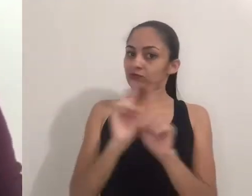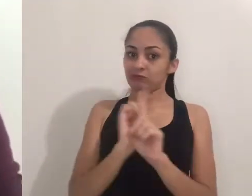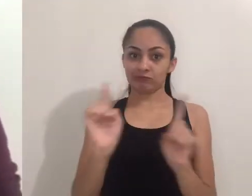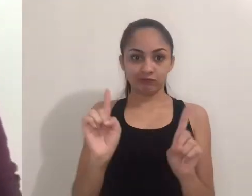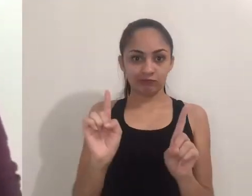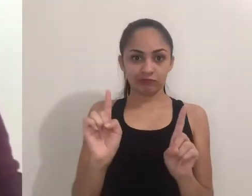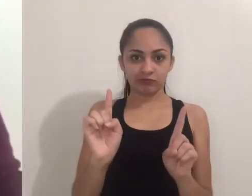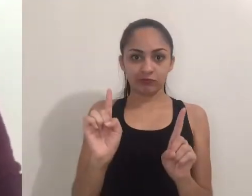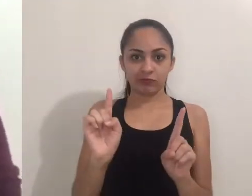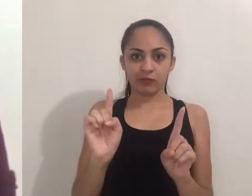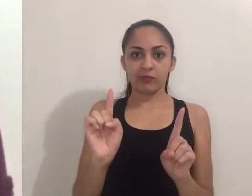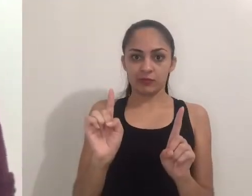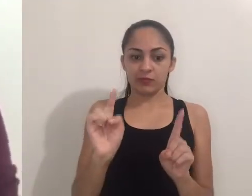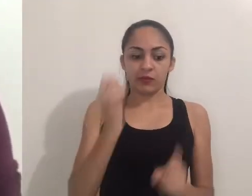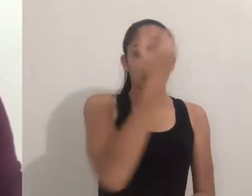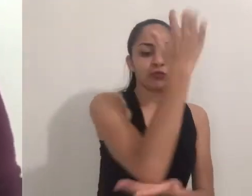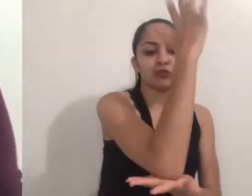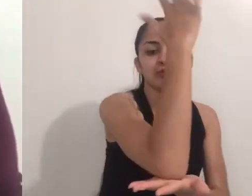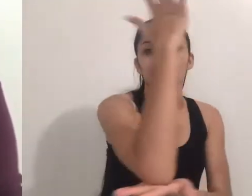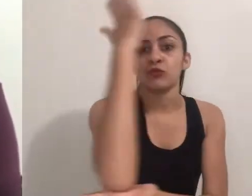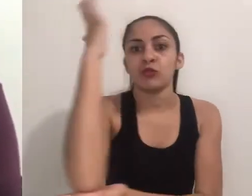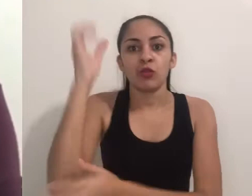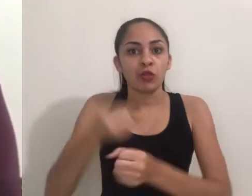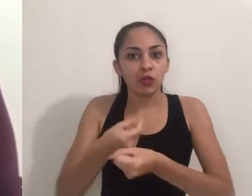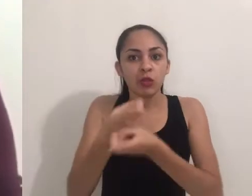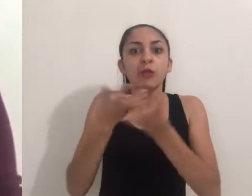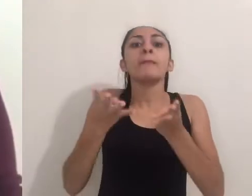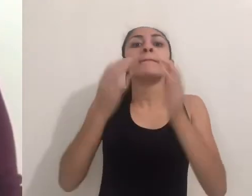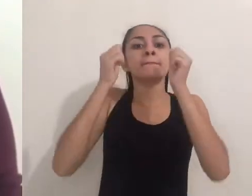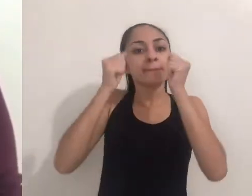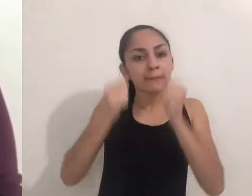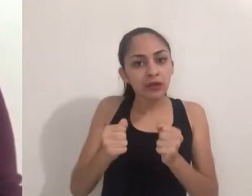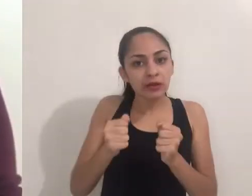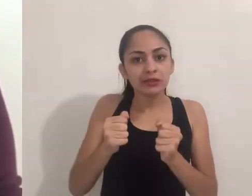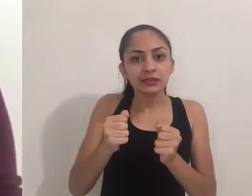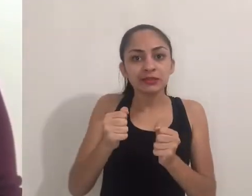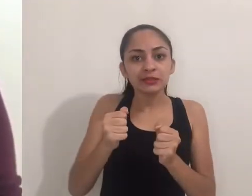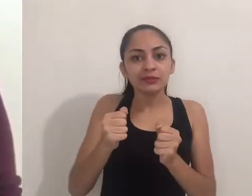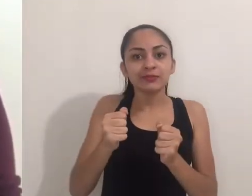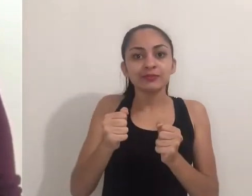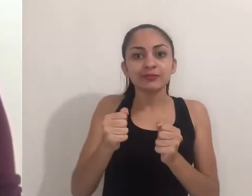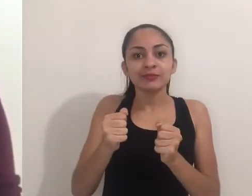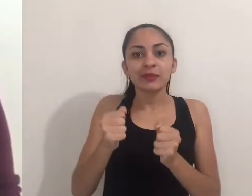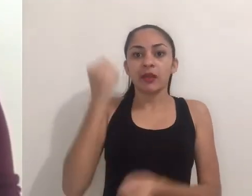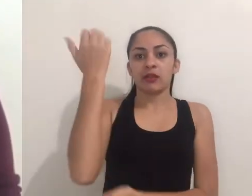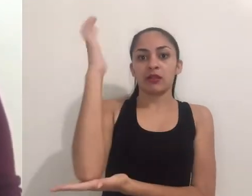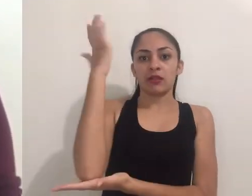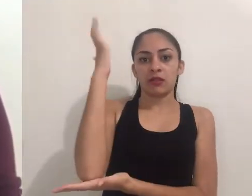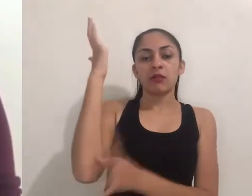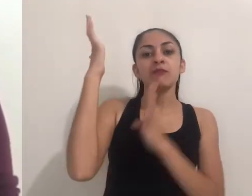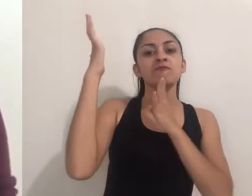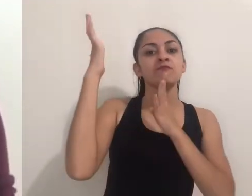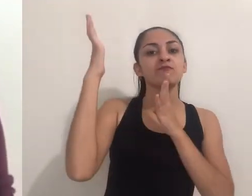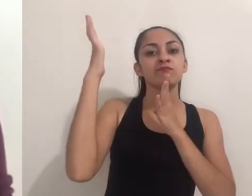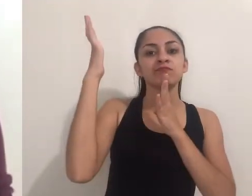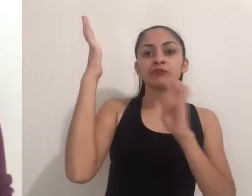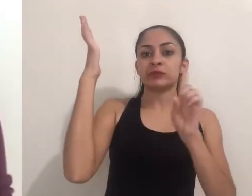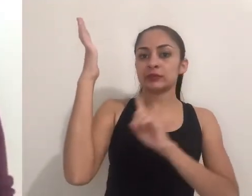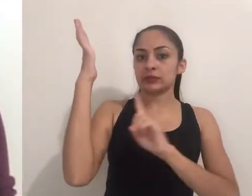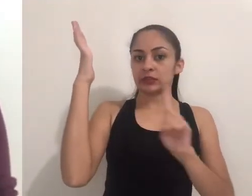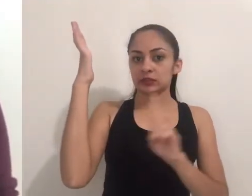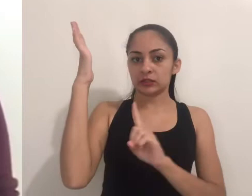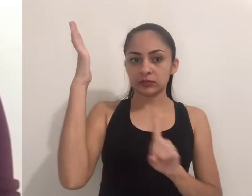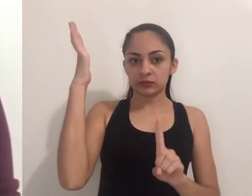está no versículo 6. Eu estarei fazendo a leitura para vocês. Vendo a mulher que a árvore era boa para se